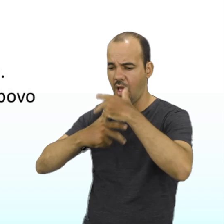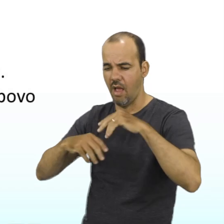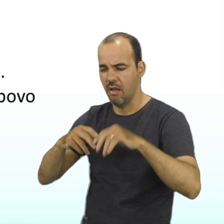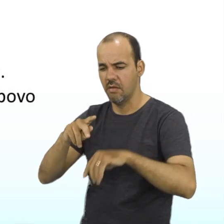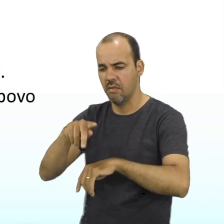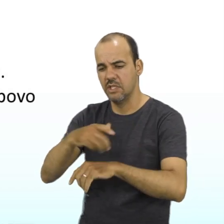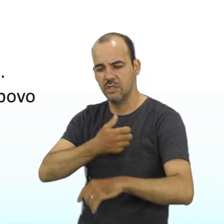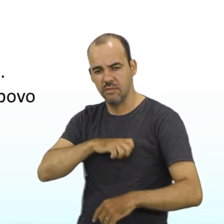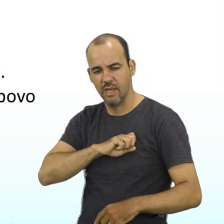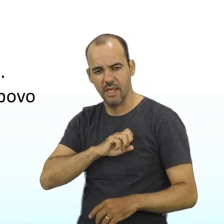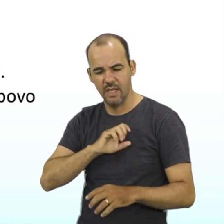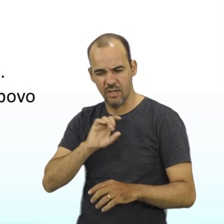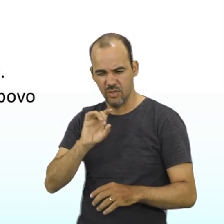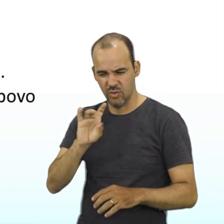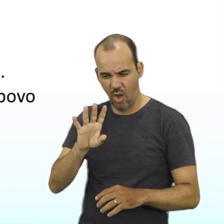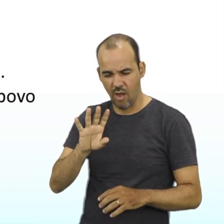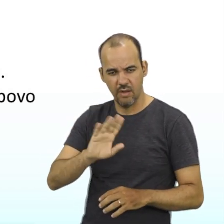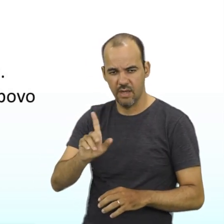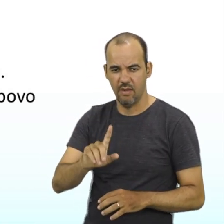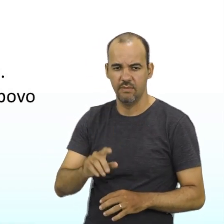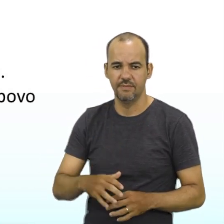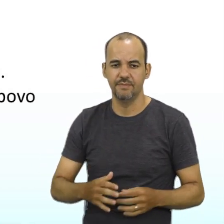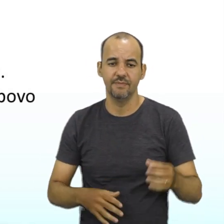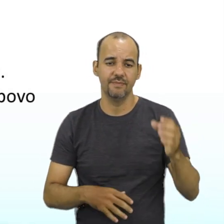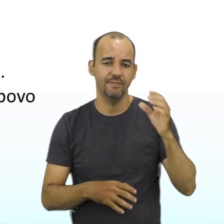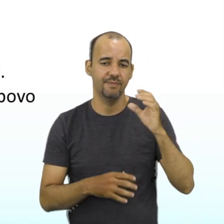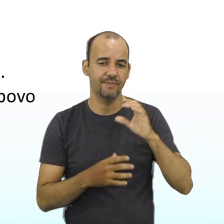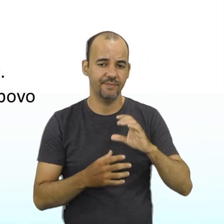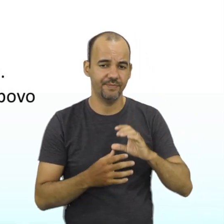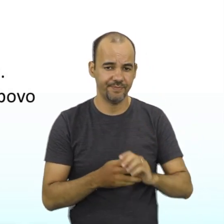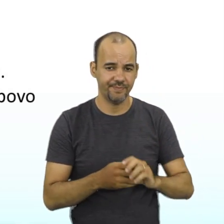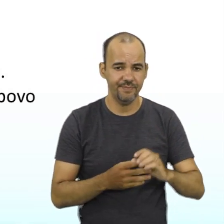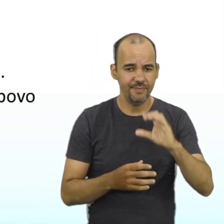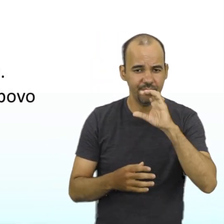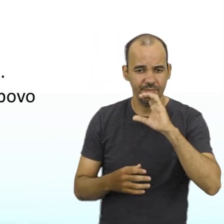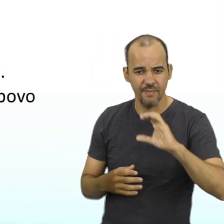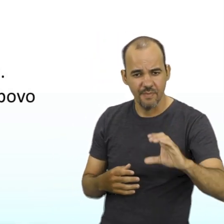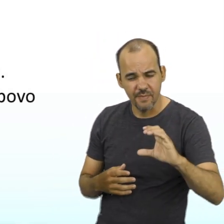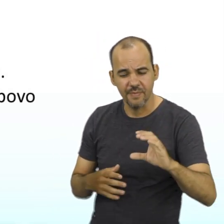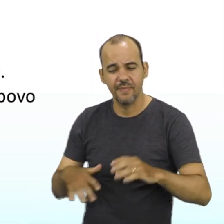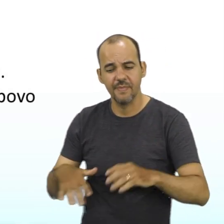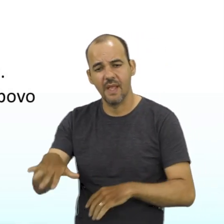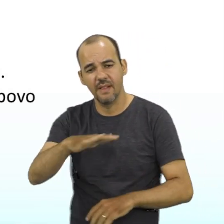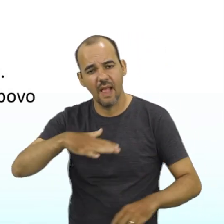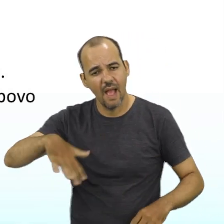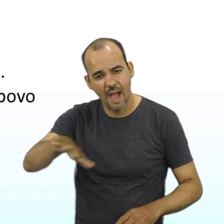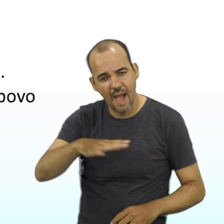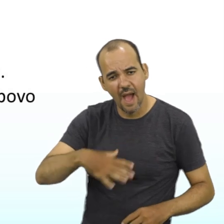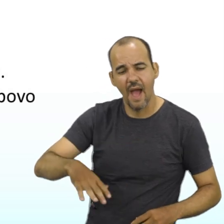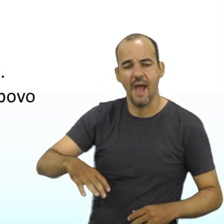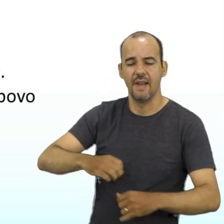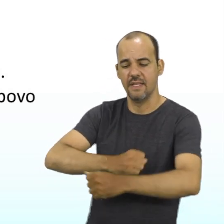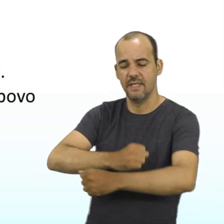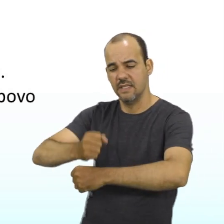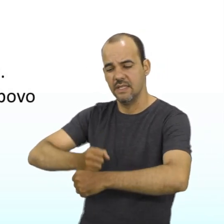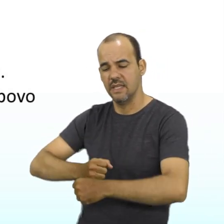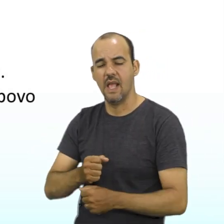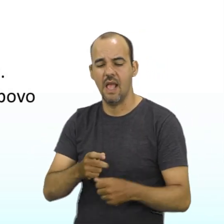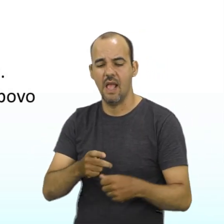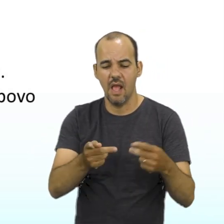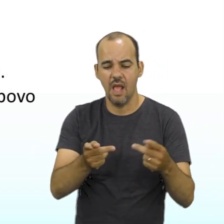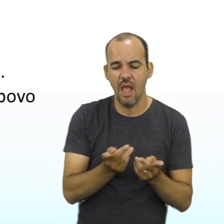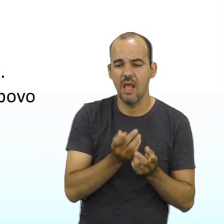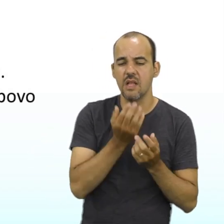fala da variedade de pratos na gastronomia espanhola. É verdade, mas é para contextualizar. Ele traz vários tipos de